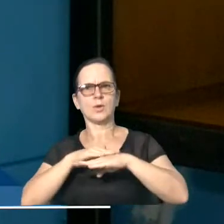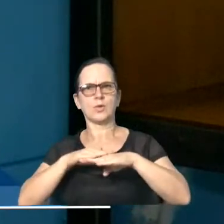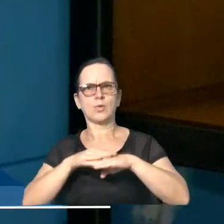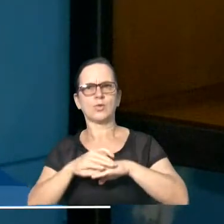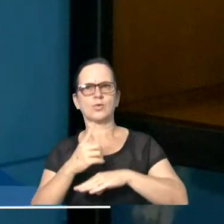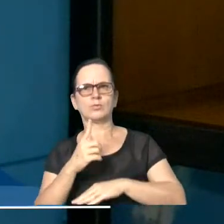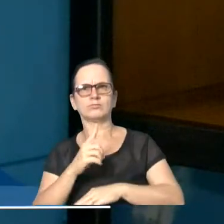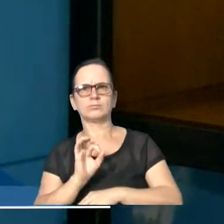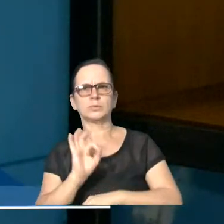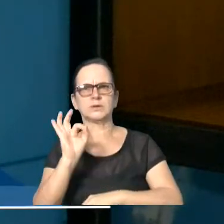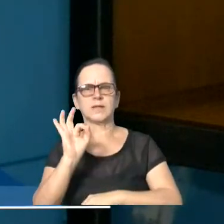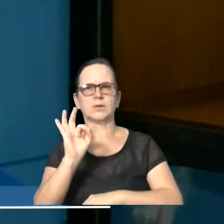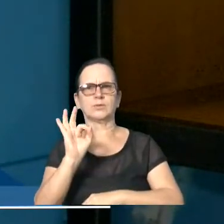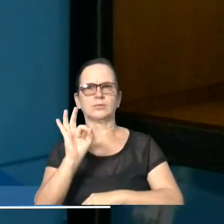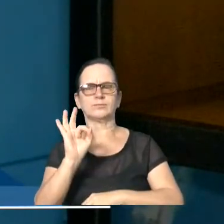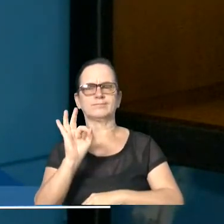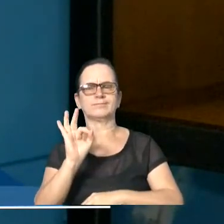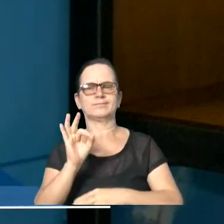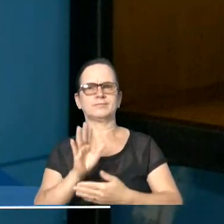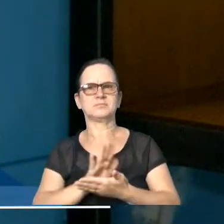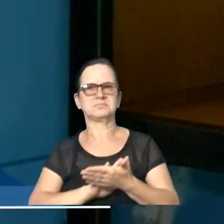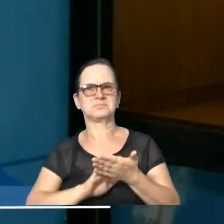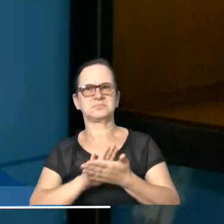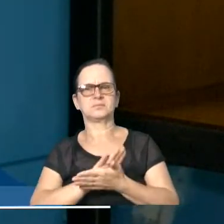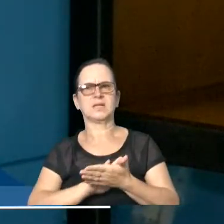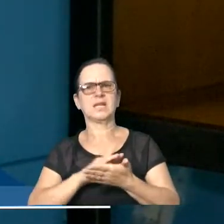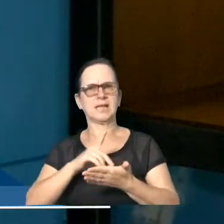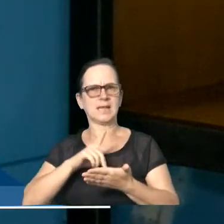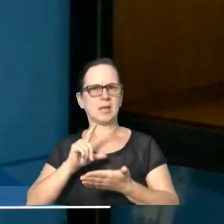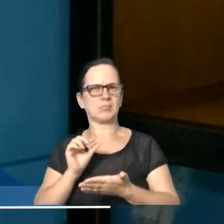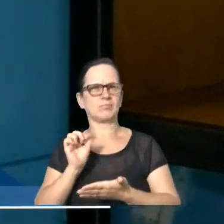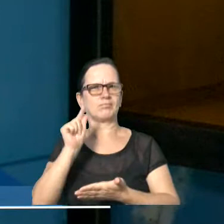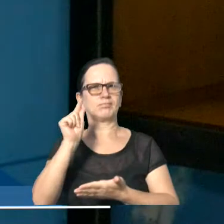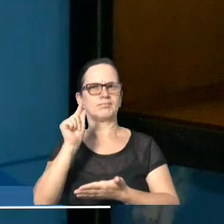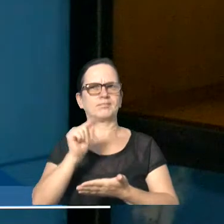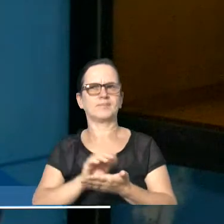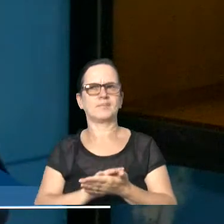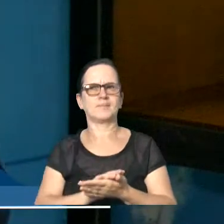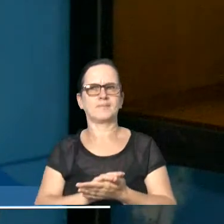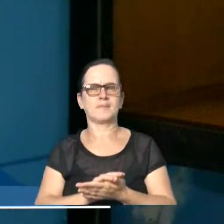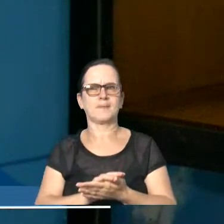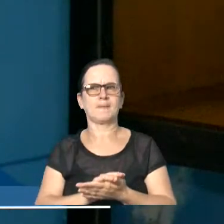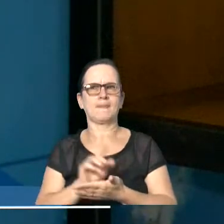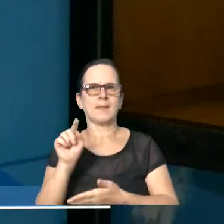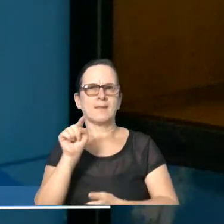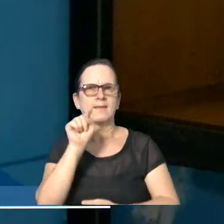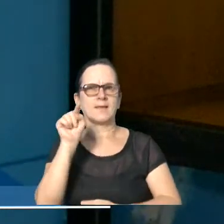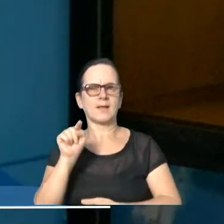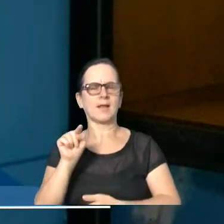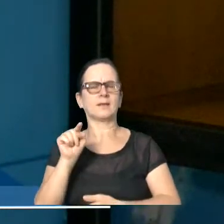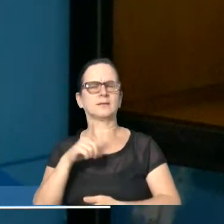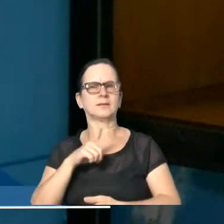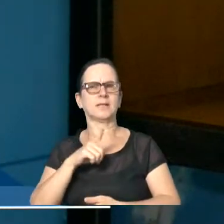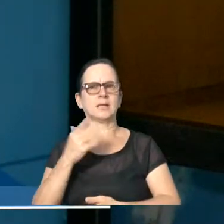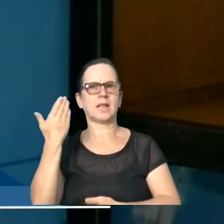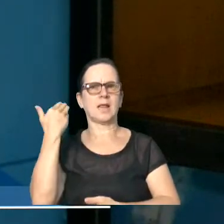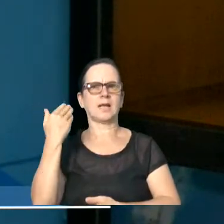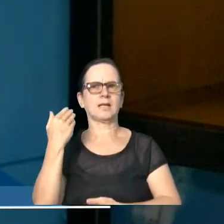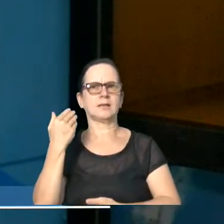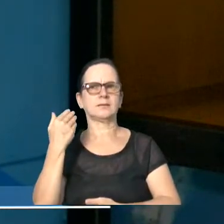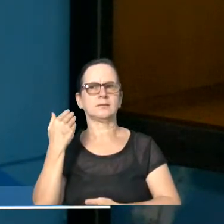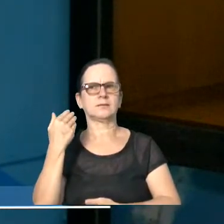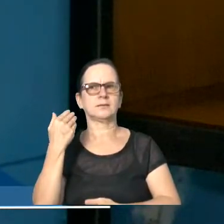0,1% de reajuste. Será que teremos a mesma ação que foi feita em São